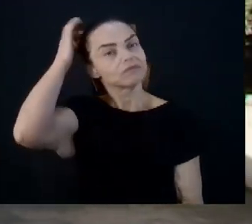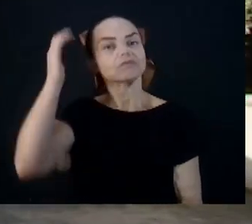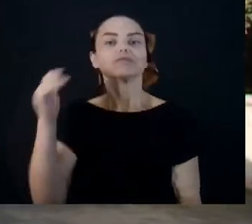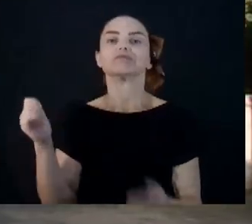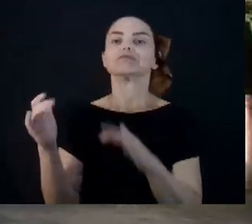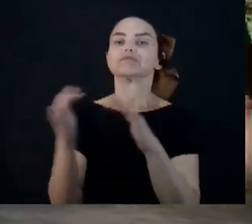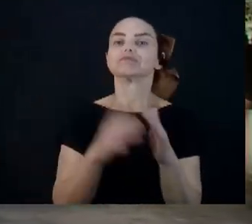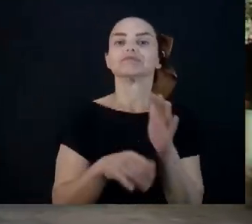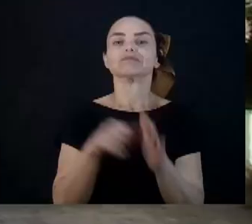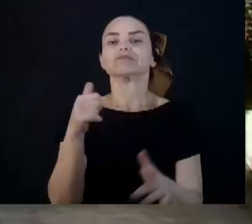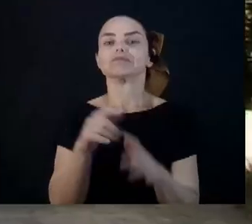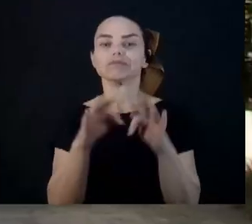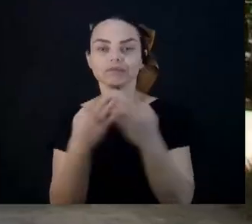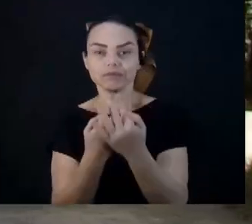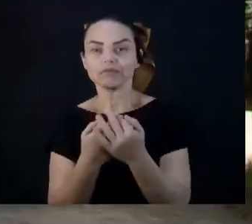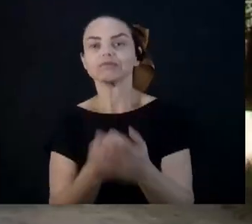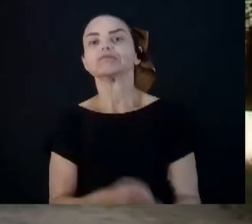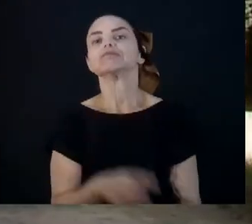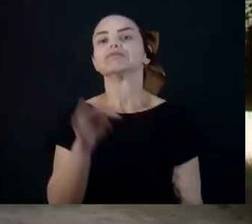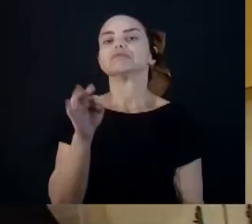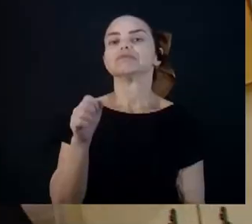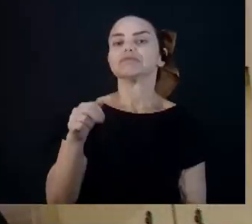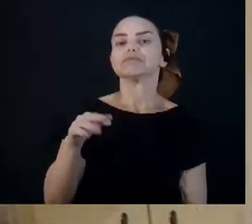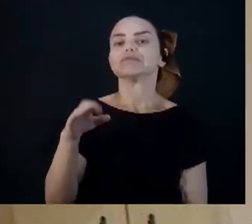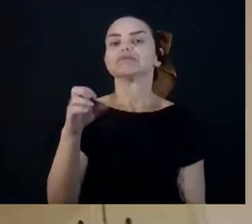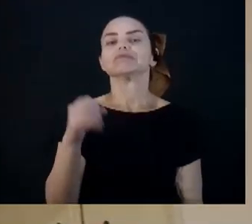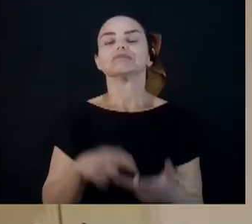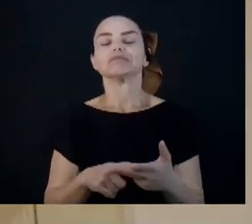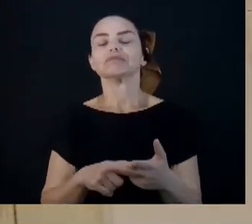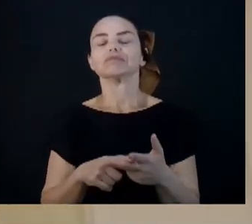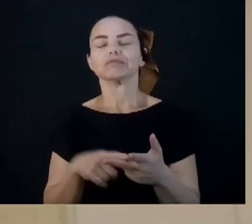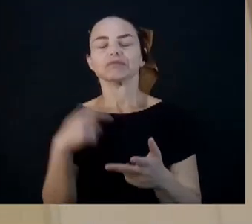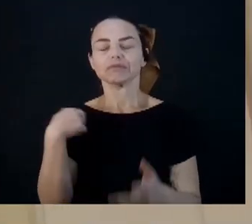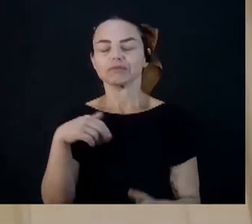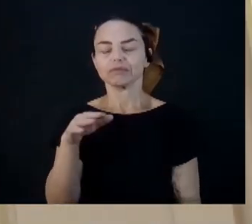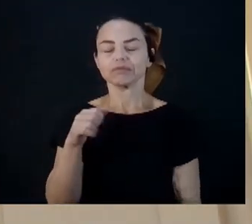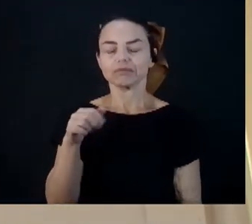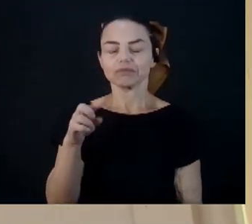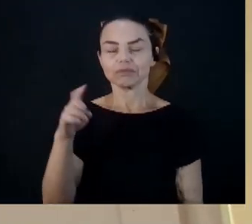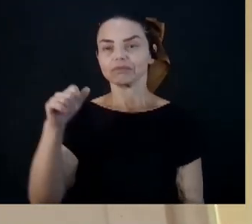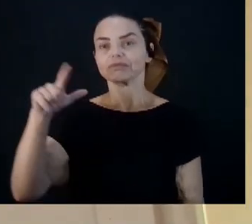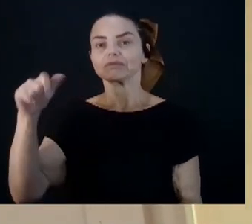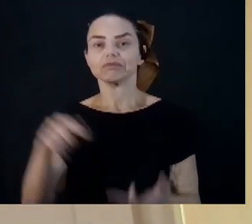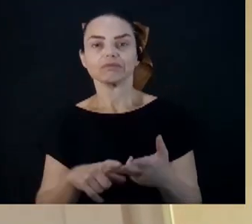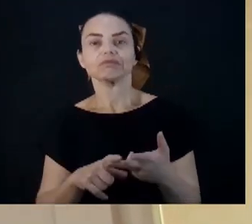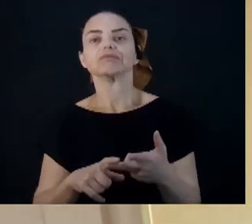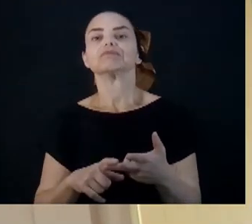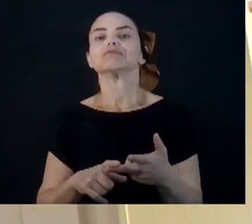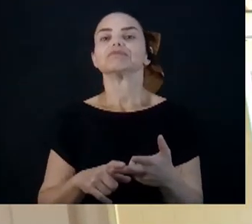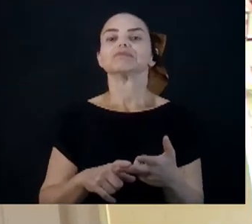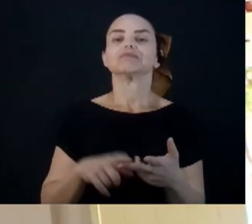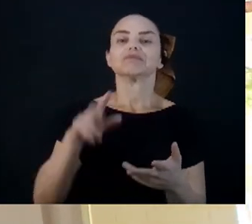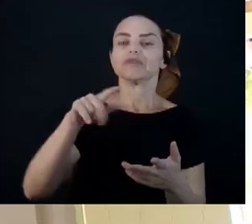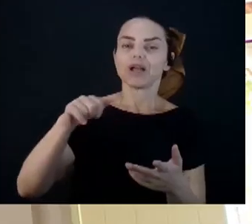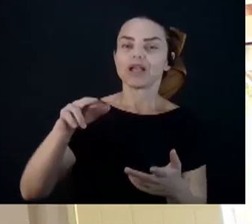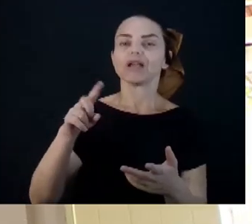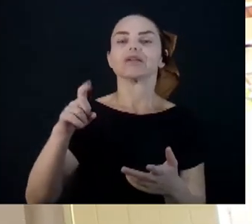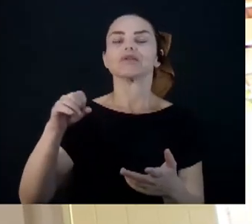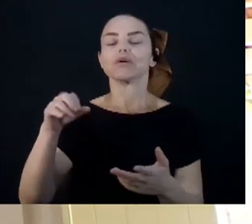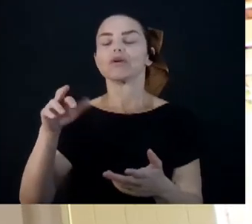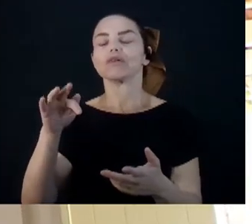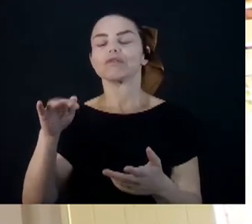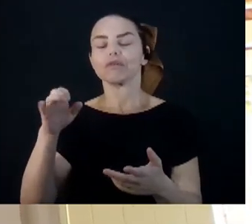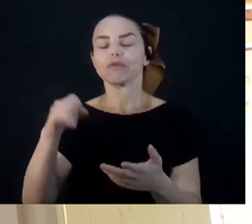a família do seu Tameiros, depois vieram os Krembel, depois vieram Wellendorf,